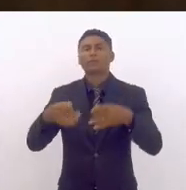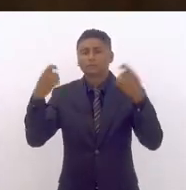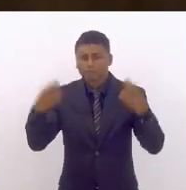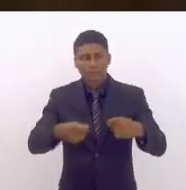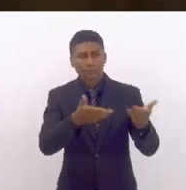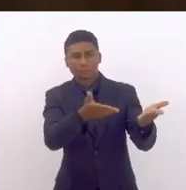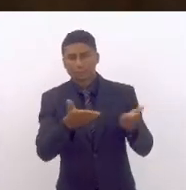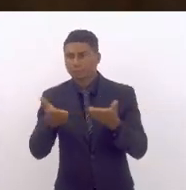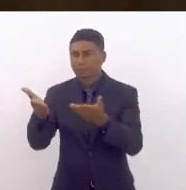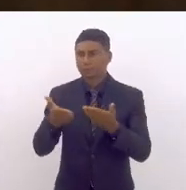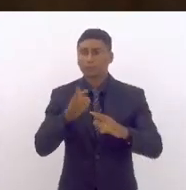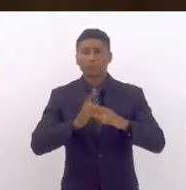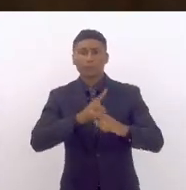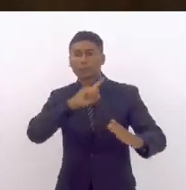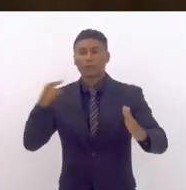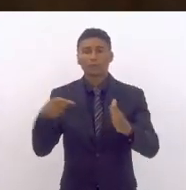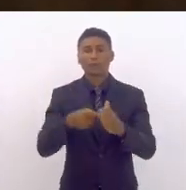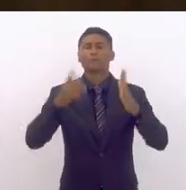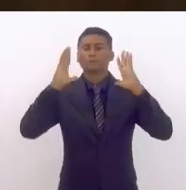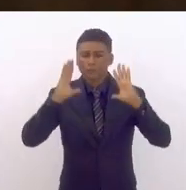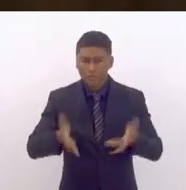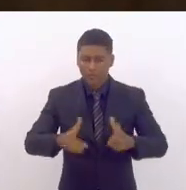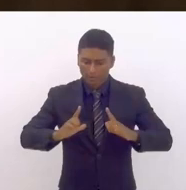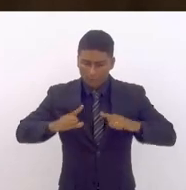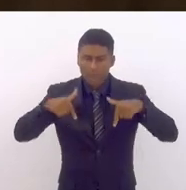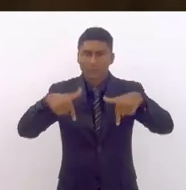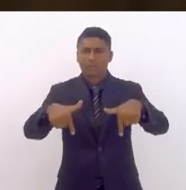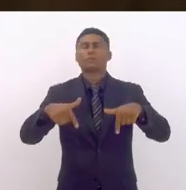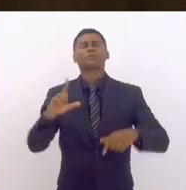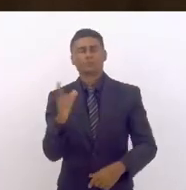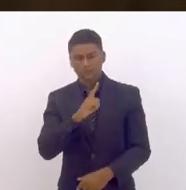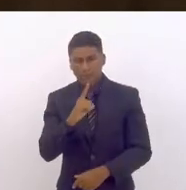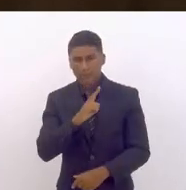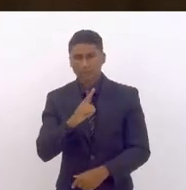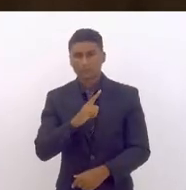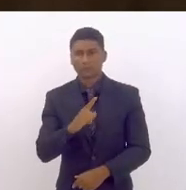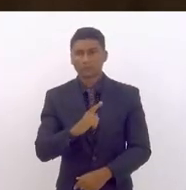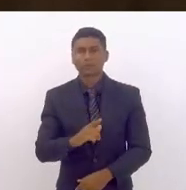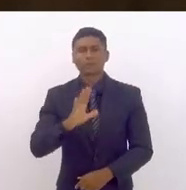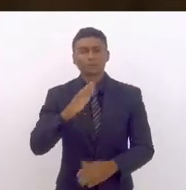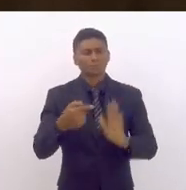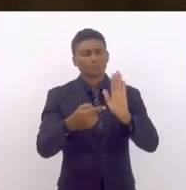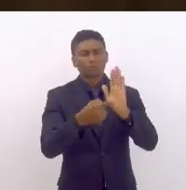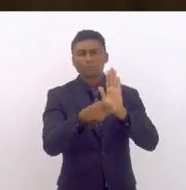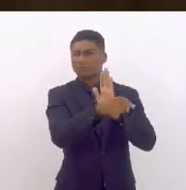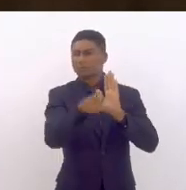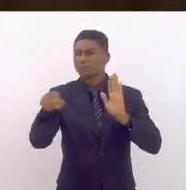feita, a ação judicial já foi feita. Só que não é cumprido nem